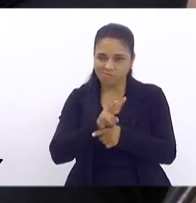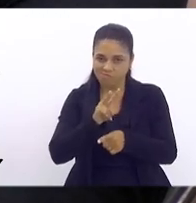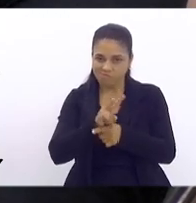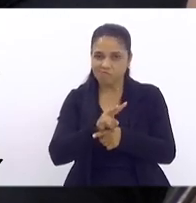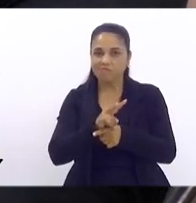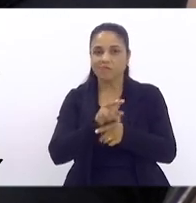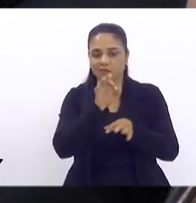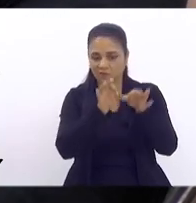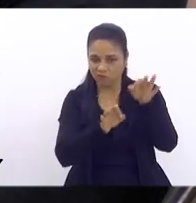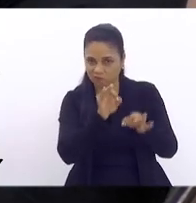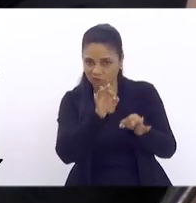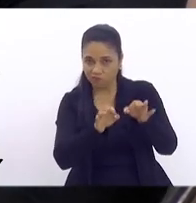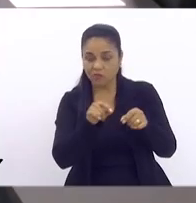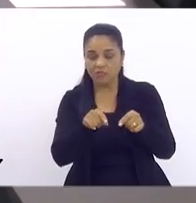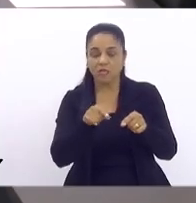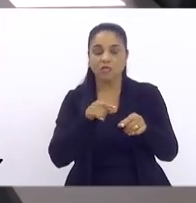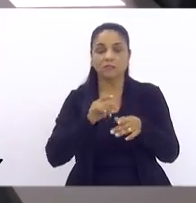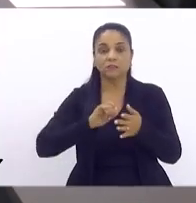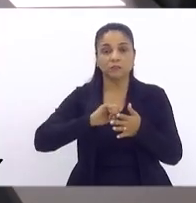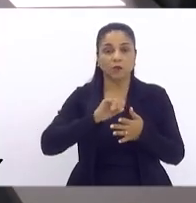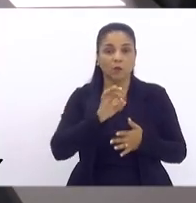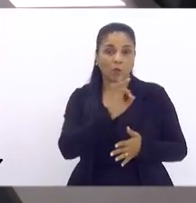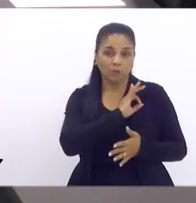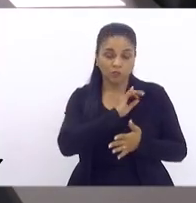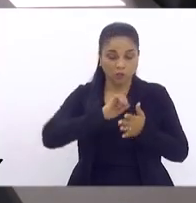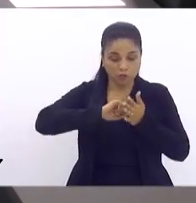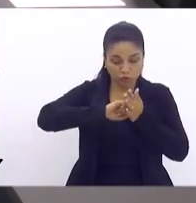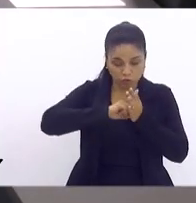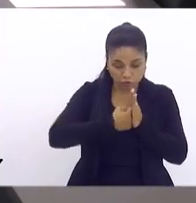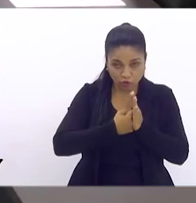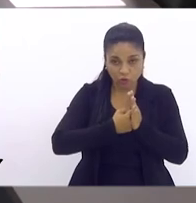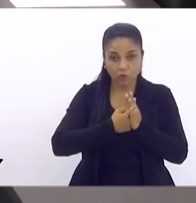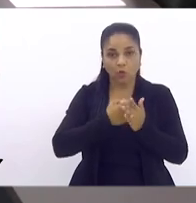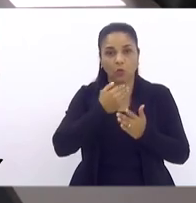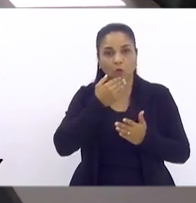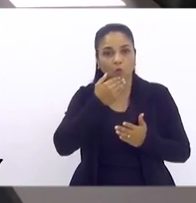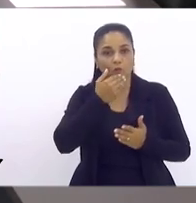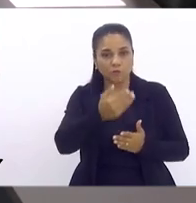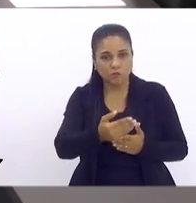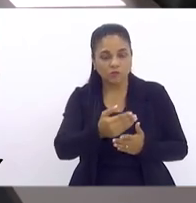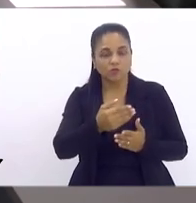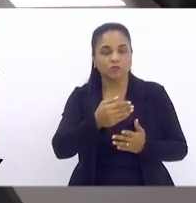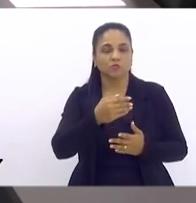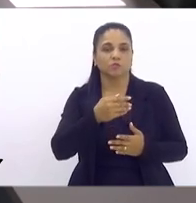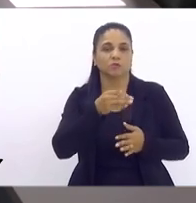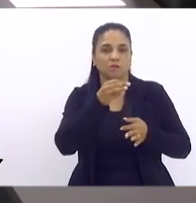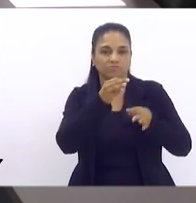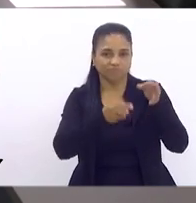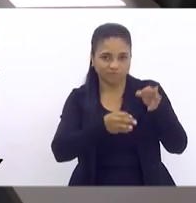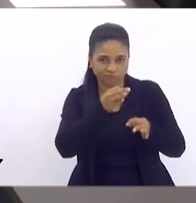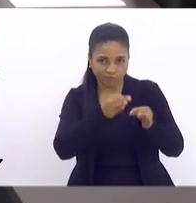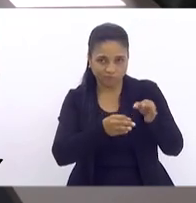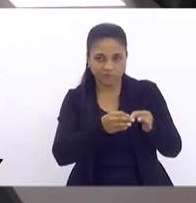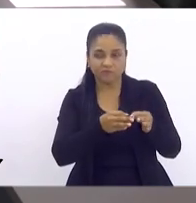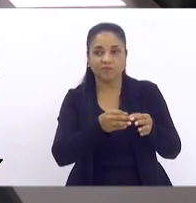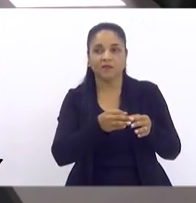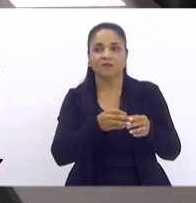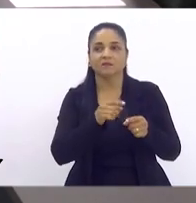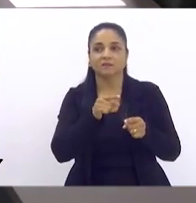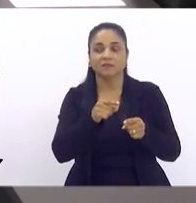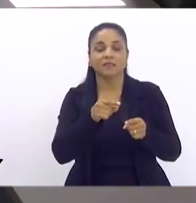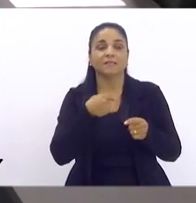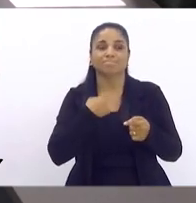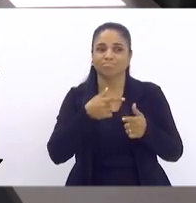desligou atendendo uma uma determinação judicial que ele permaneceu isso revela quantos